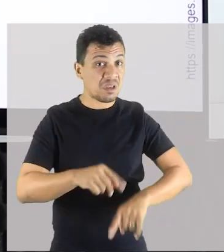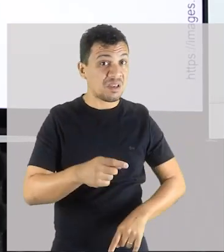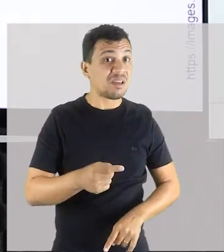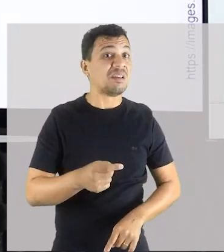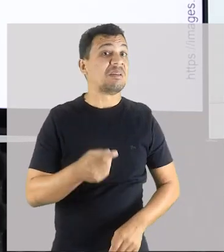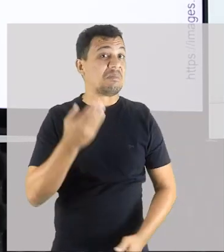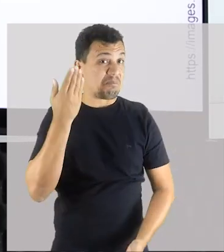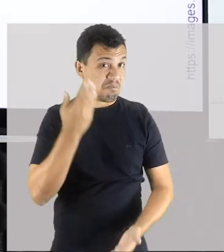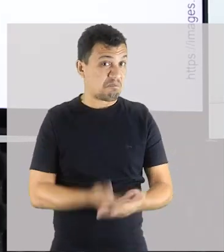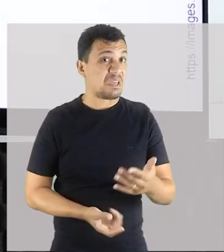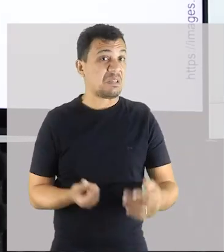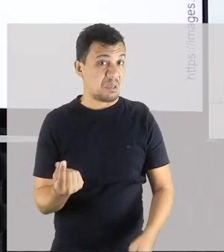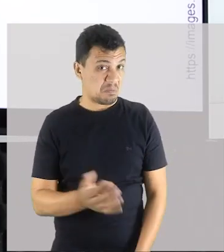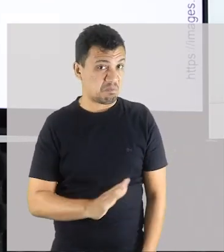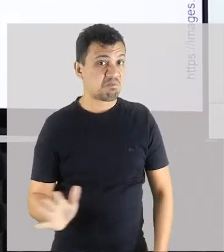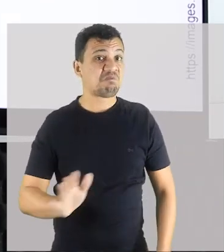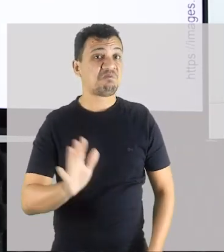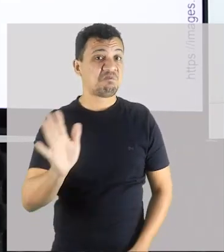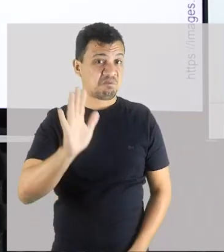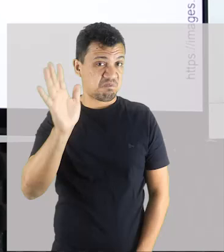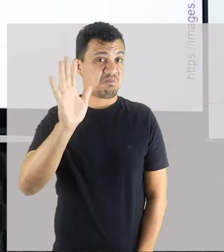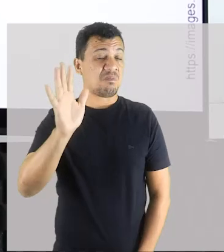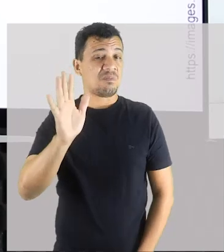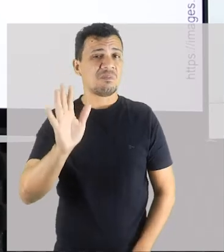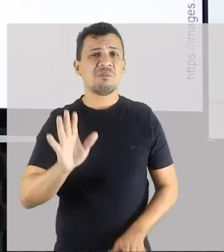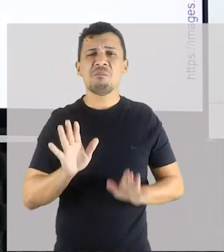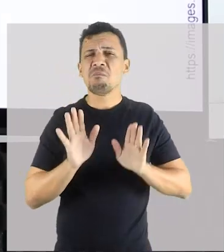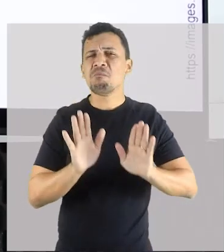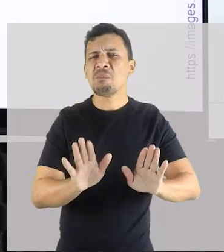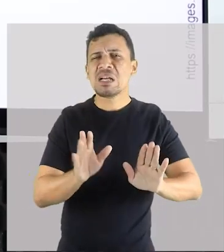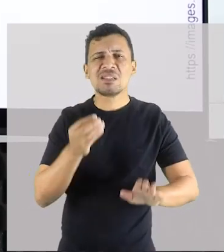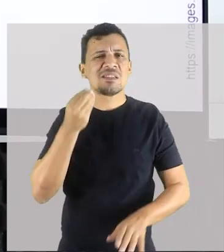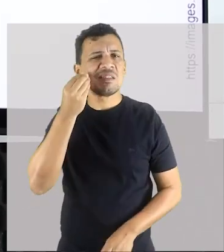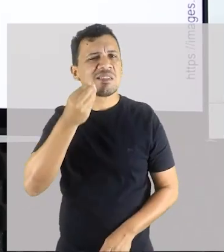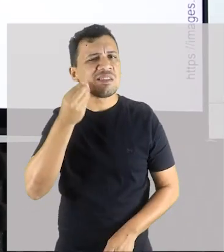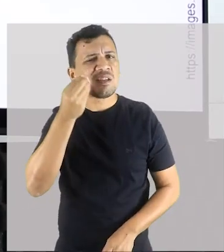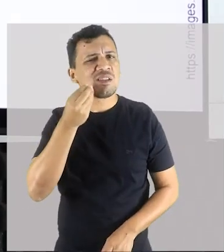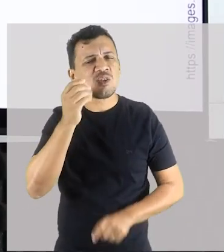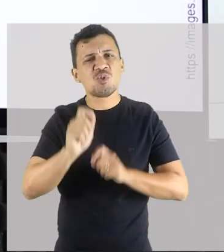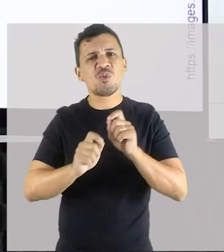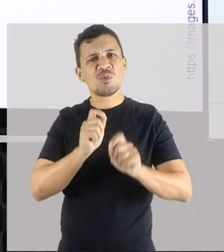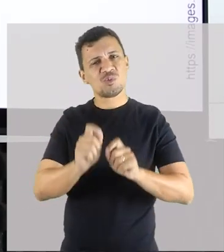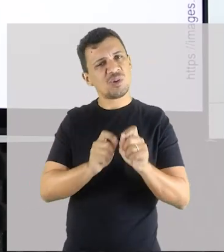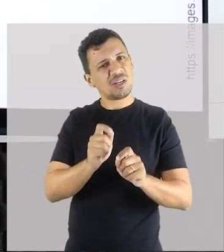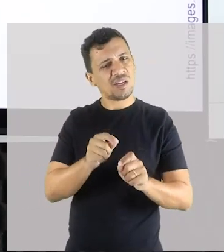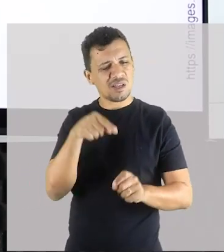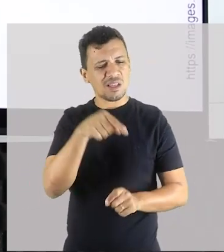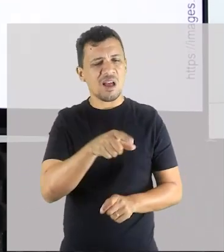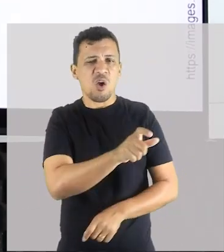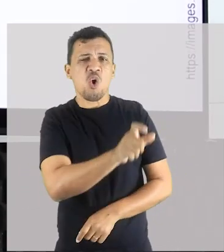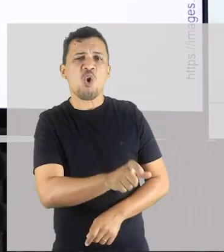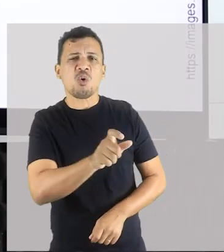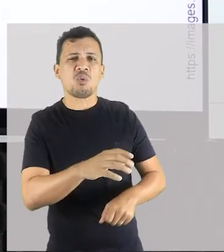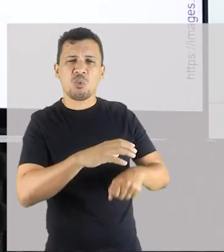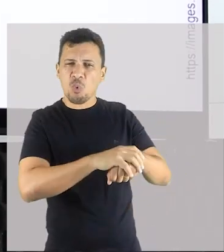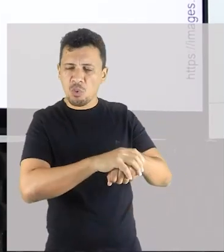considerável, mas era a tentativa dos colonos que estavam ali na América do Norte, de dizer para a coroa inglesa que